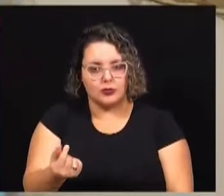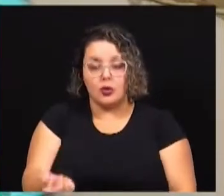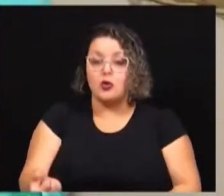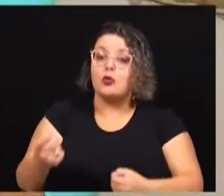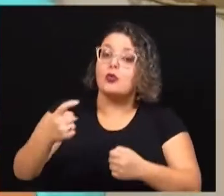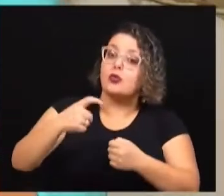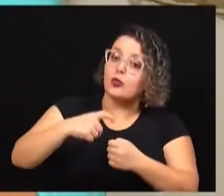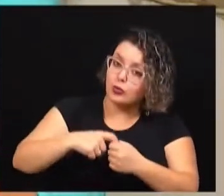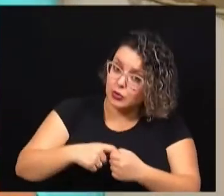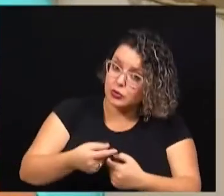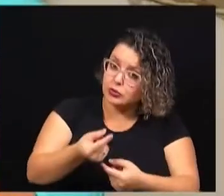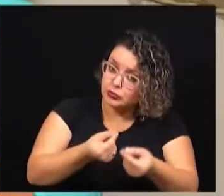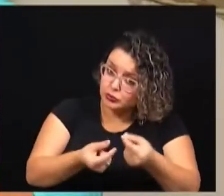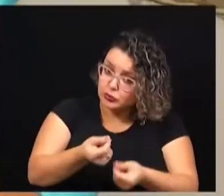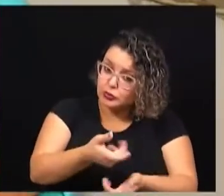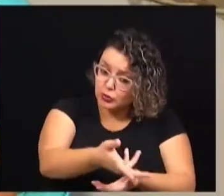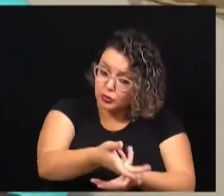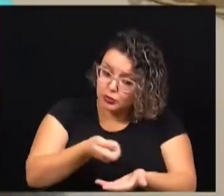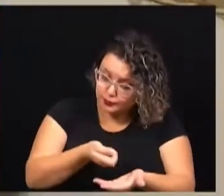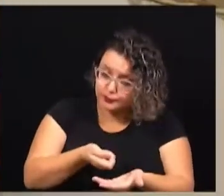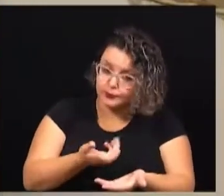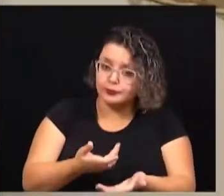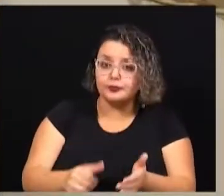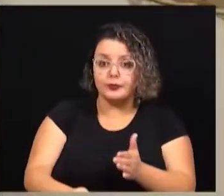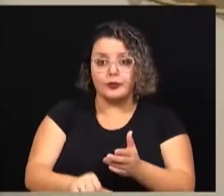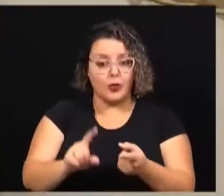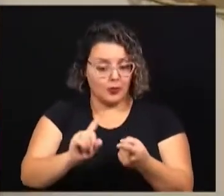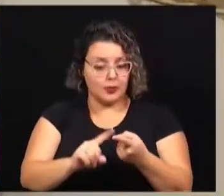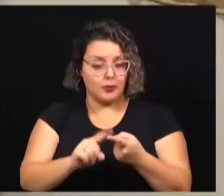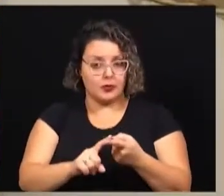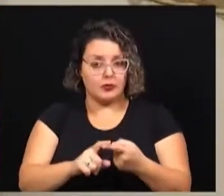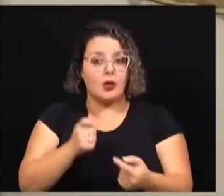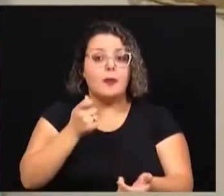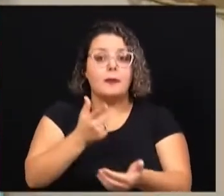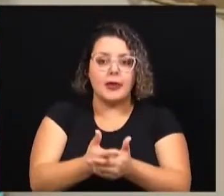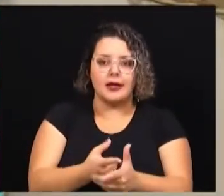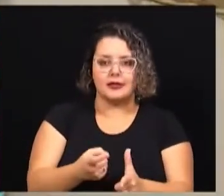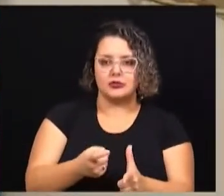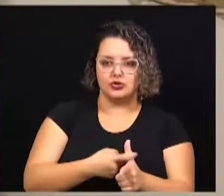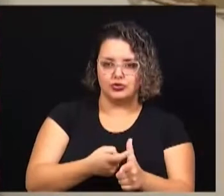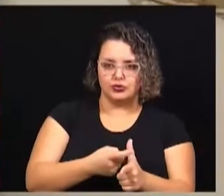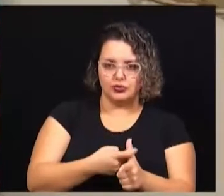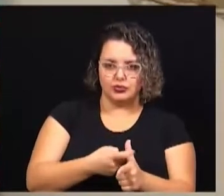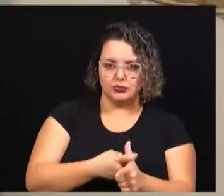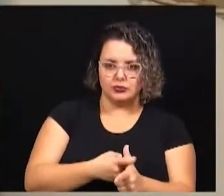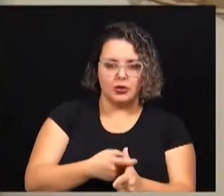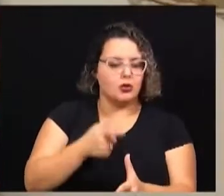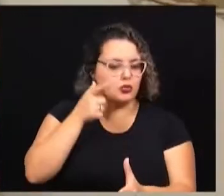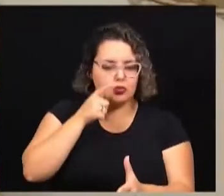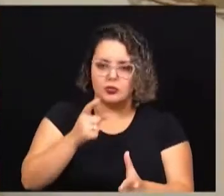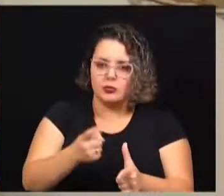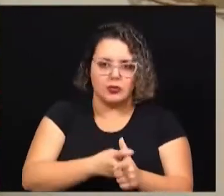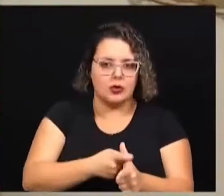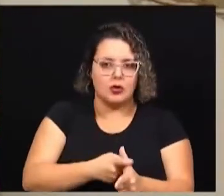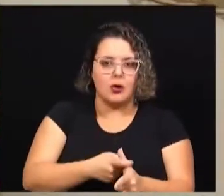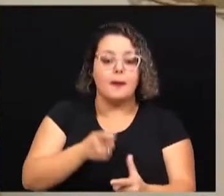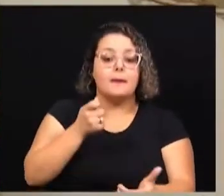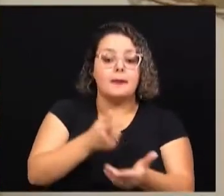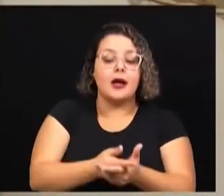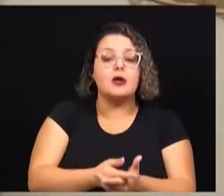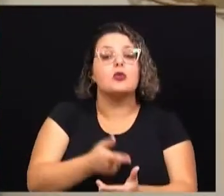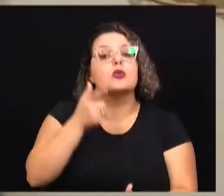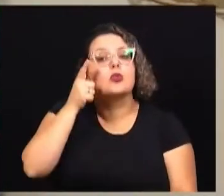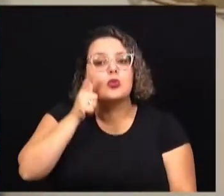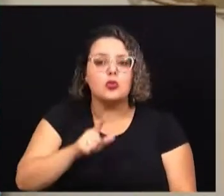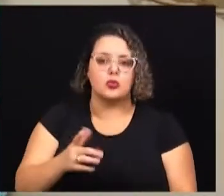Agora, voltando ao nosso dinheiro aqui, então, em primeiro lugar, quite dívidas. Não deu para quitar tudo? Quita o que